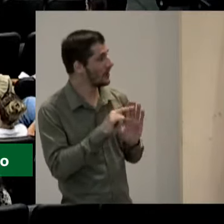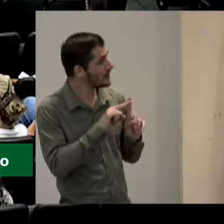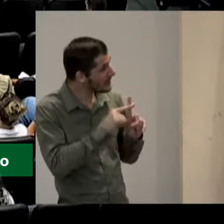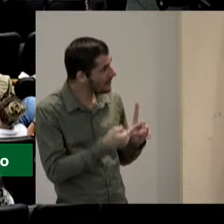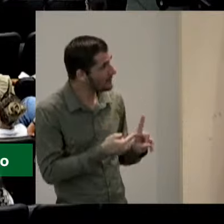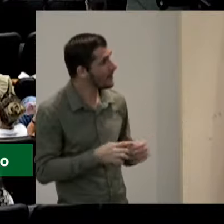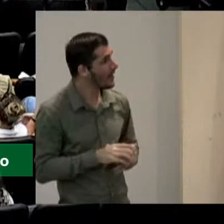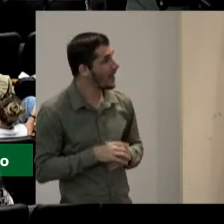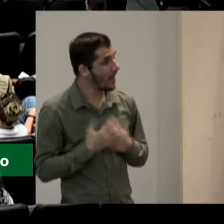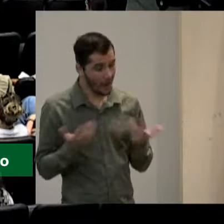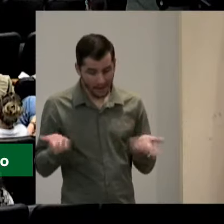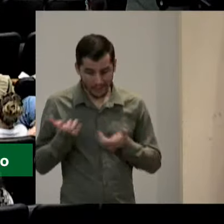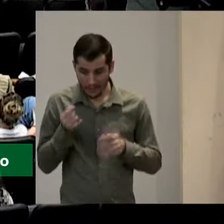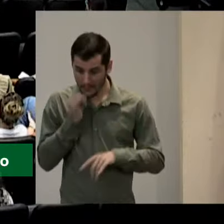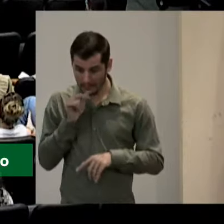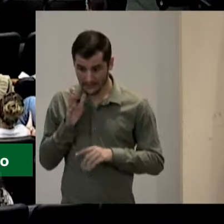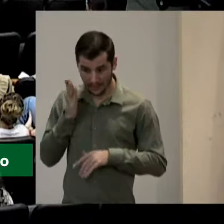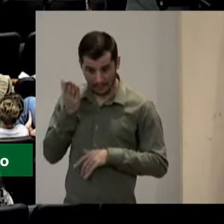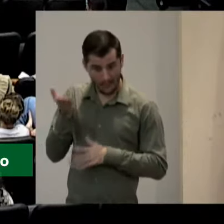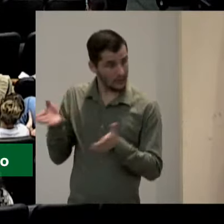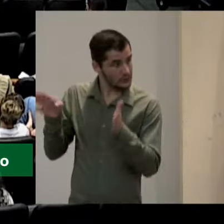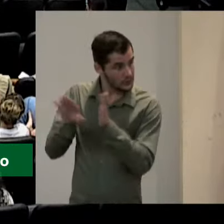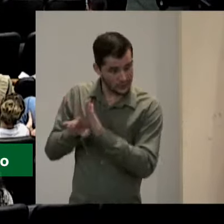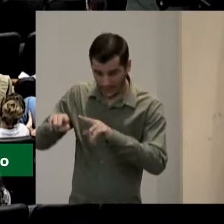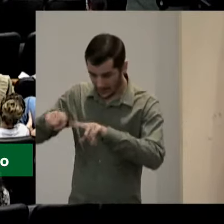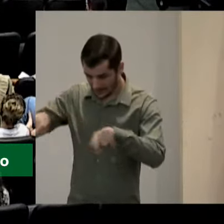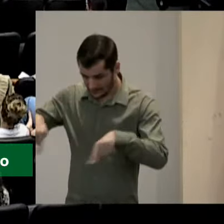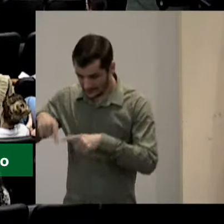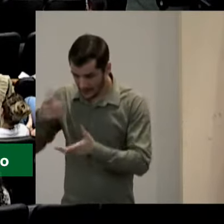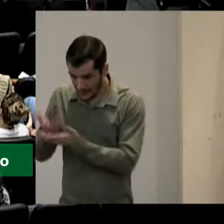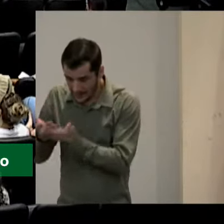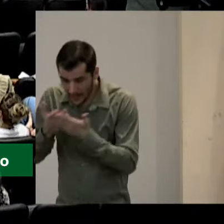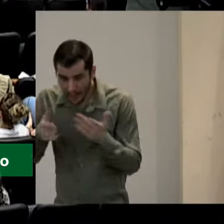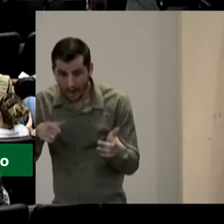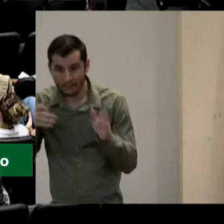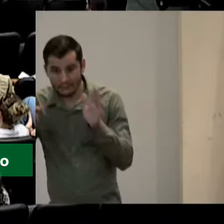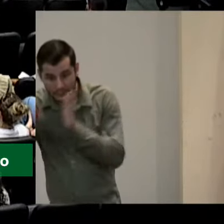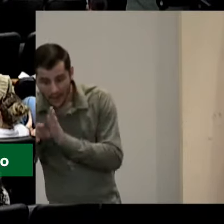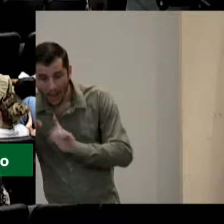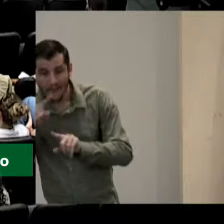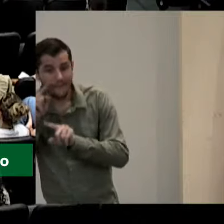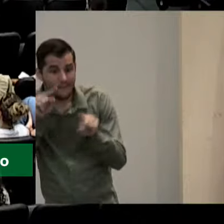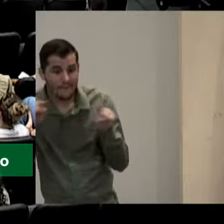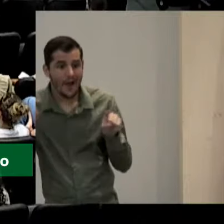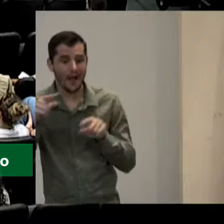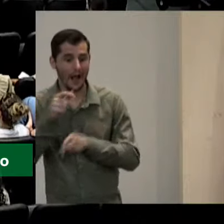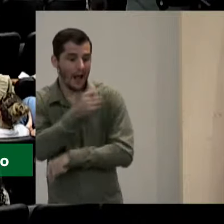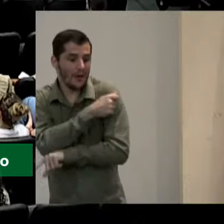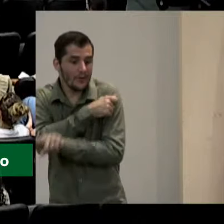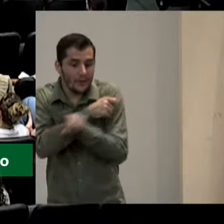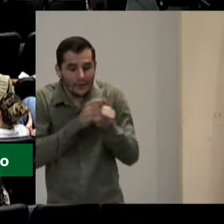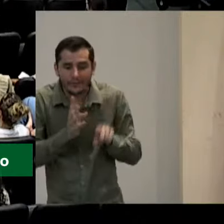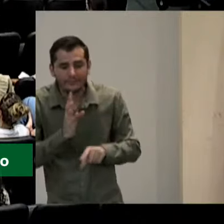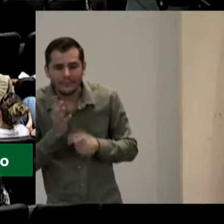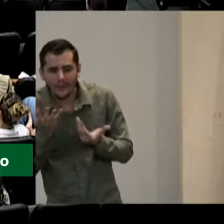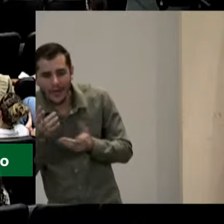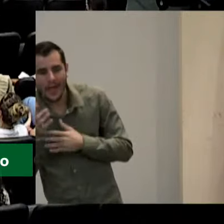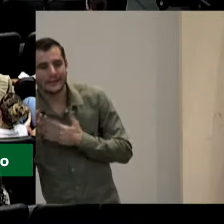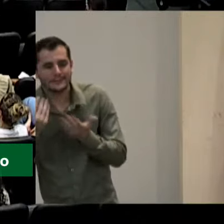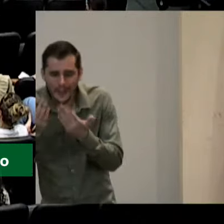queremos primeiro conhecer a nossa turma, conhecer os nossos alunos, ver o que nós precisamos fazer para poder fazer aquilo que